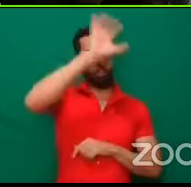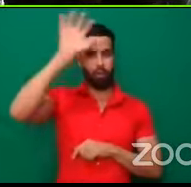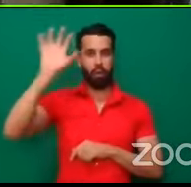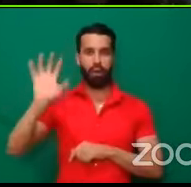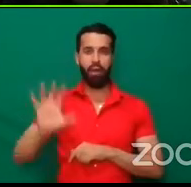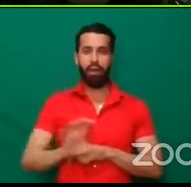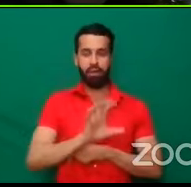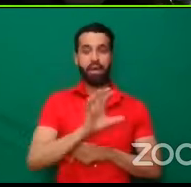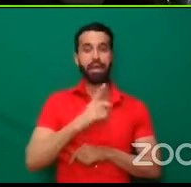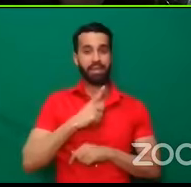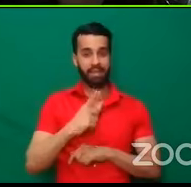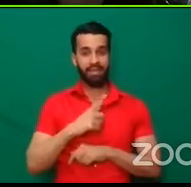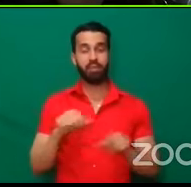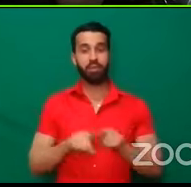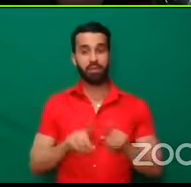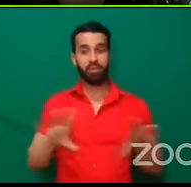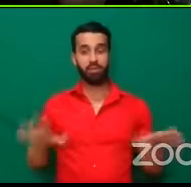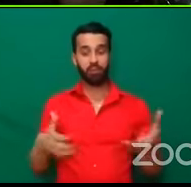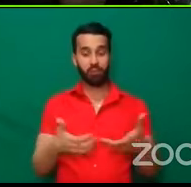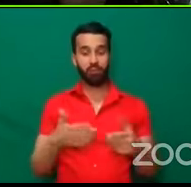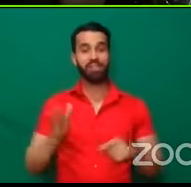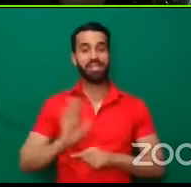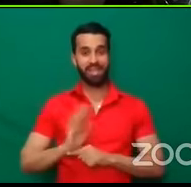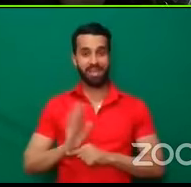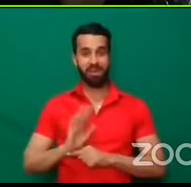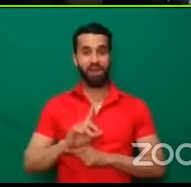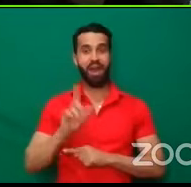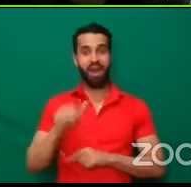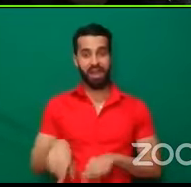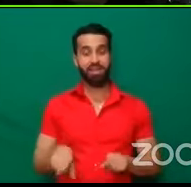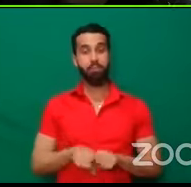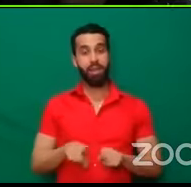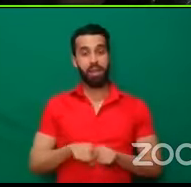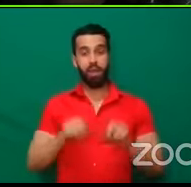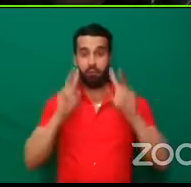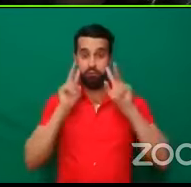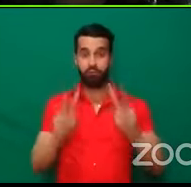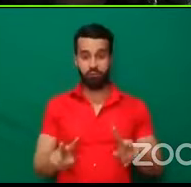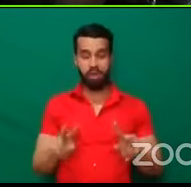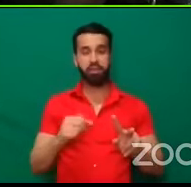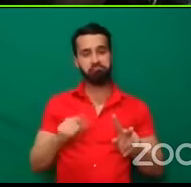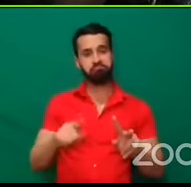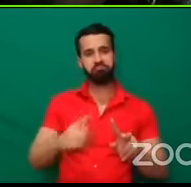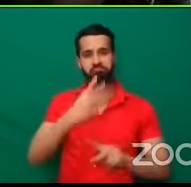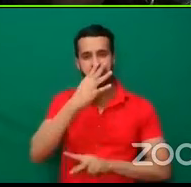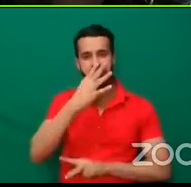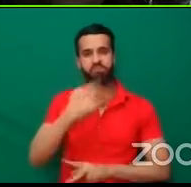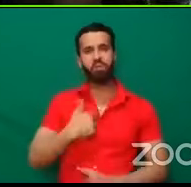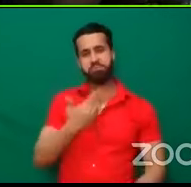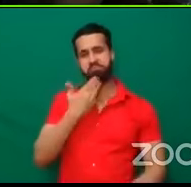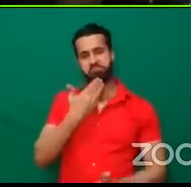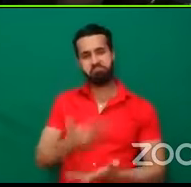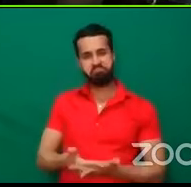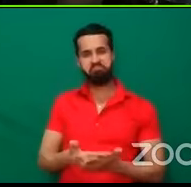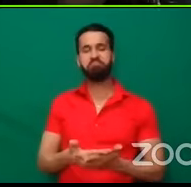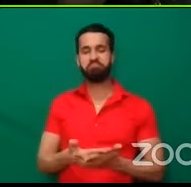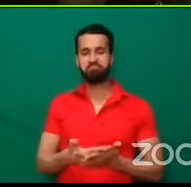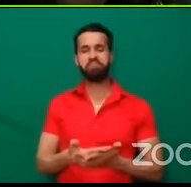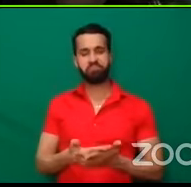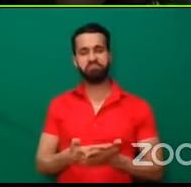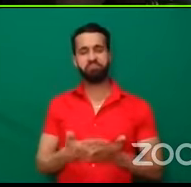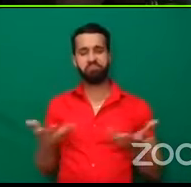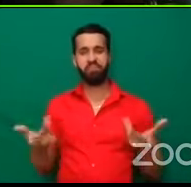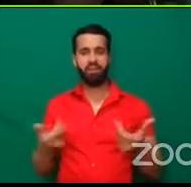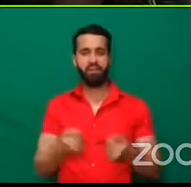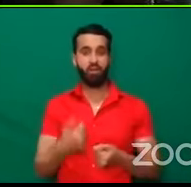conheceu, galera do CineLab do programa também chegou a assistir, deram um retorno bem positivo, bem bacana, né? Porque eu gastei,